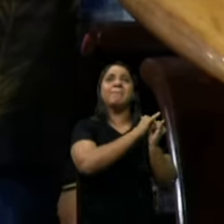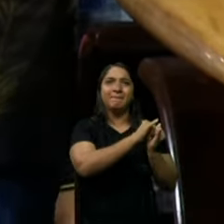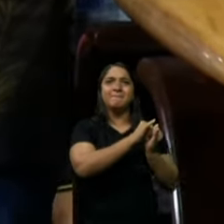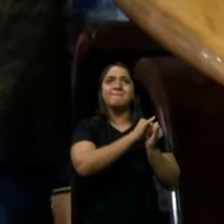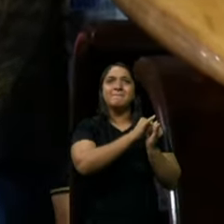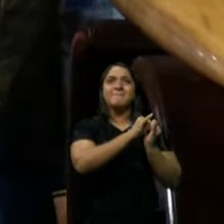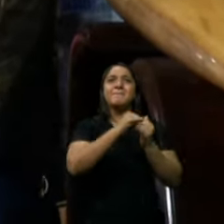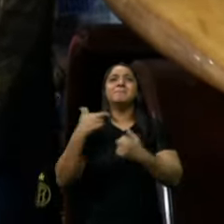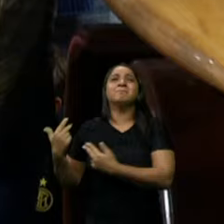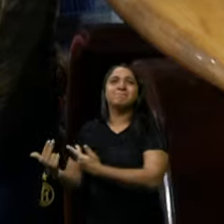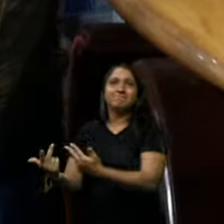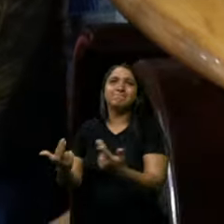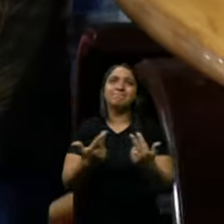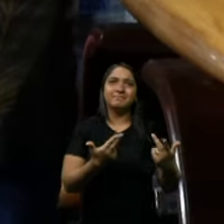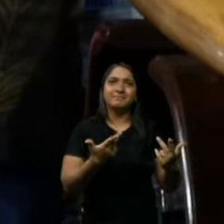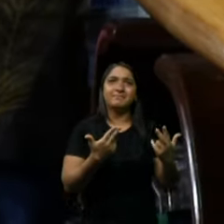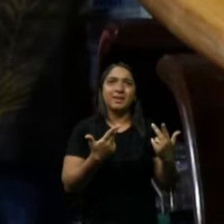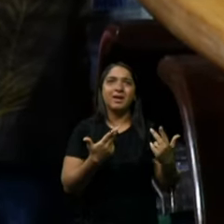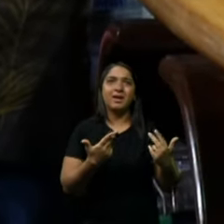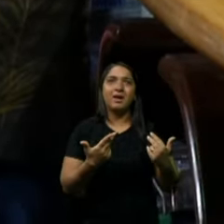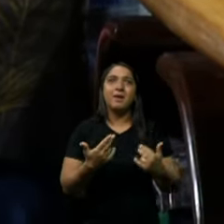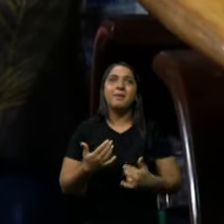E aí